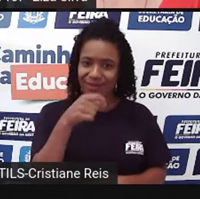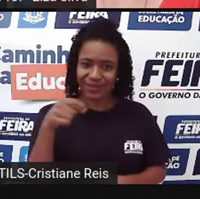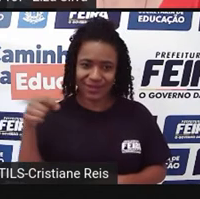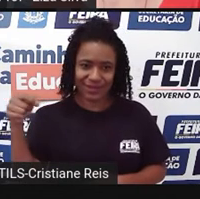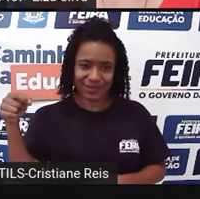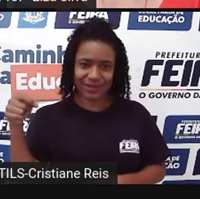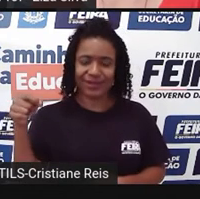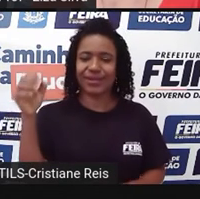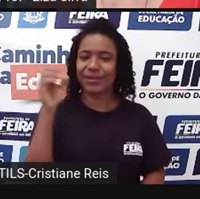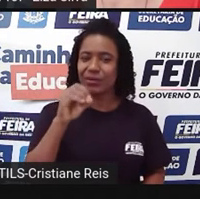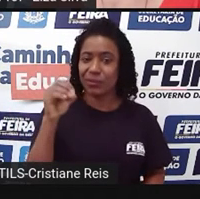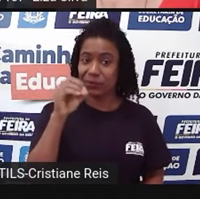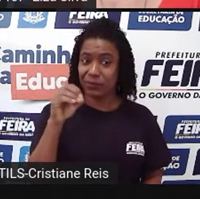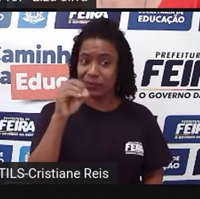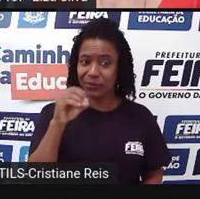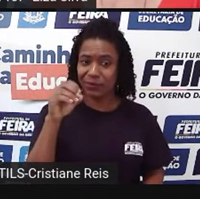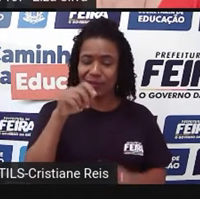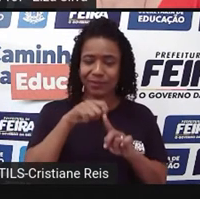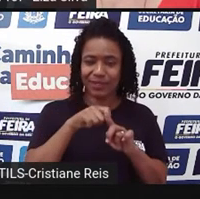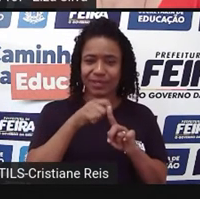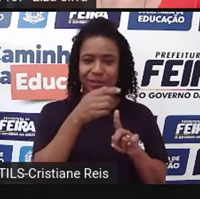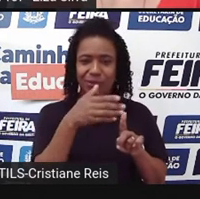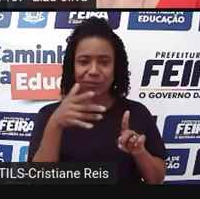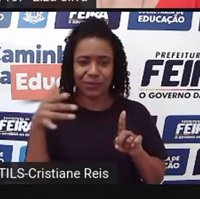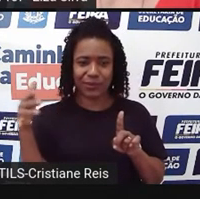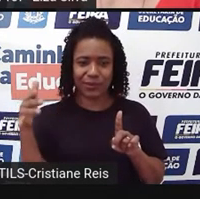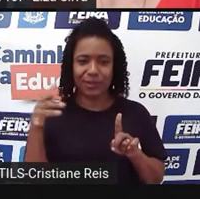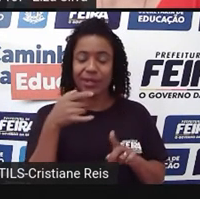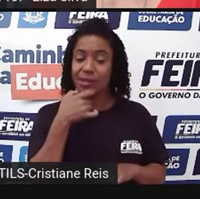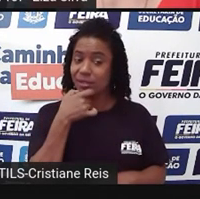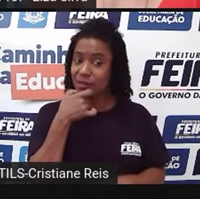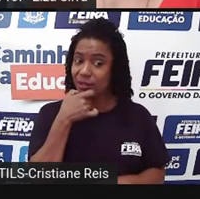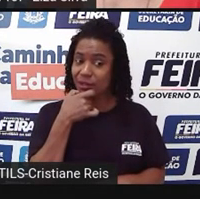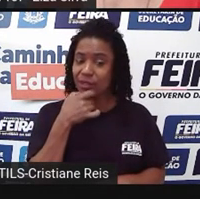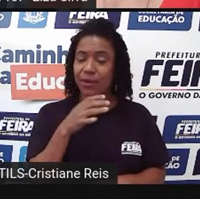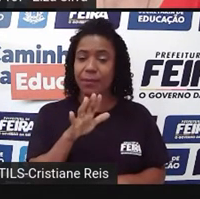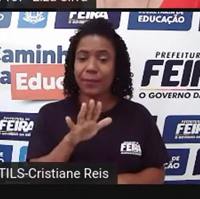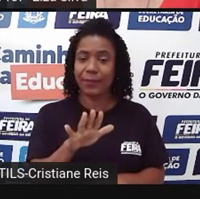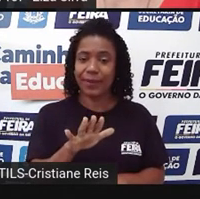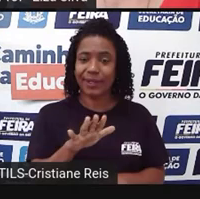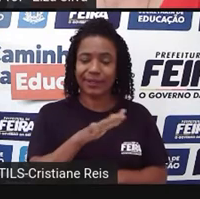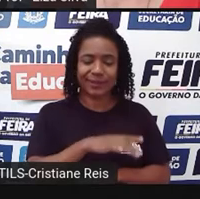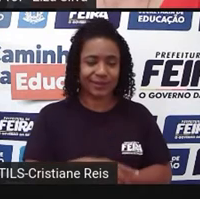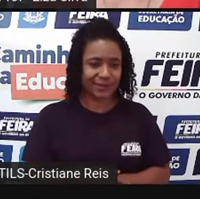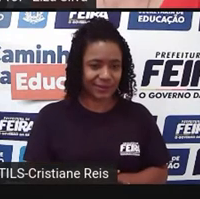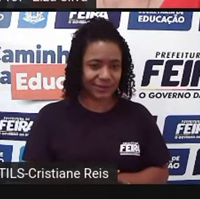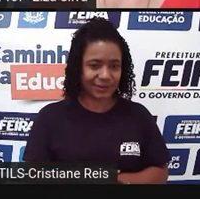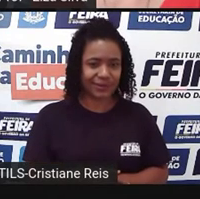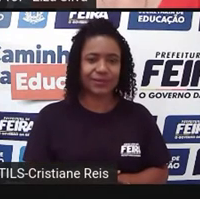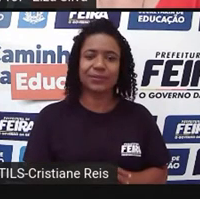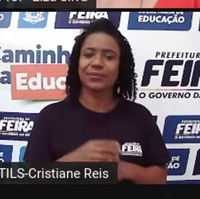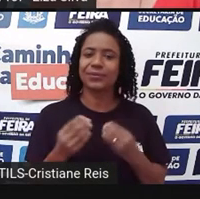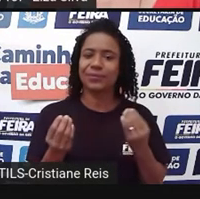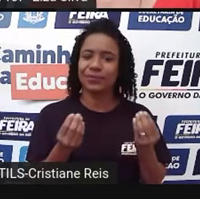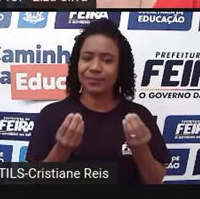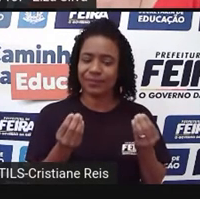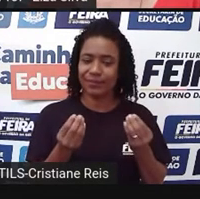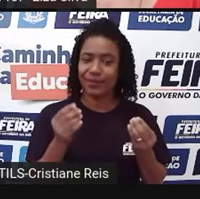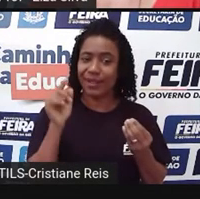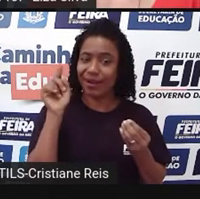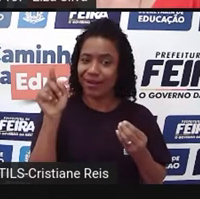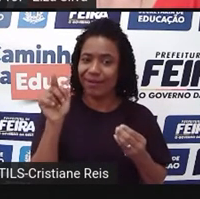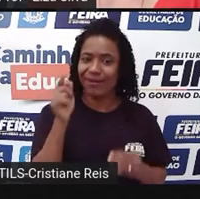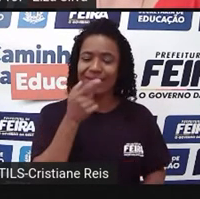two and two and one Ok se o dentes mas o que diz respeito à forma de fazer a data na